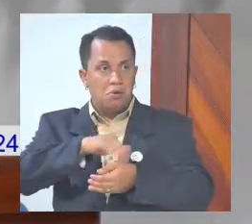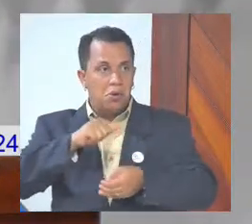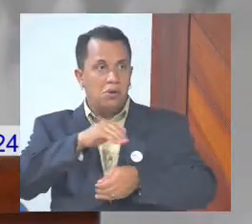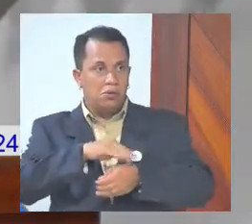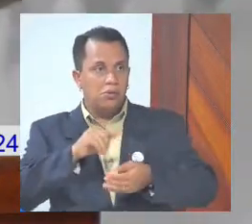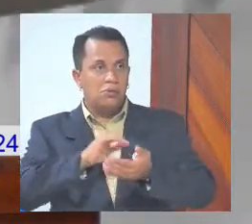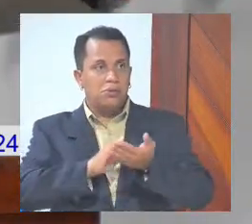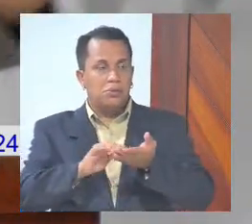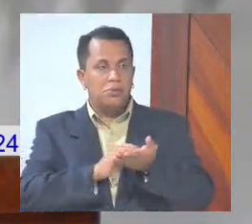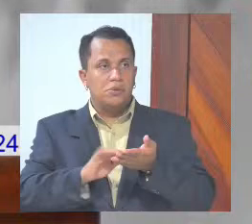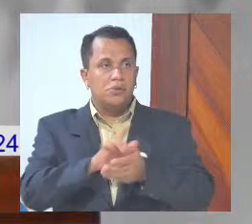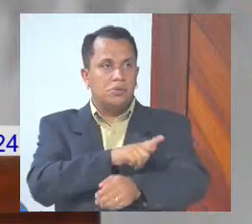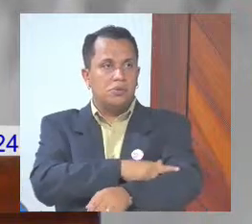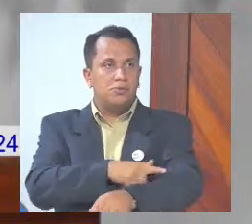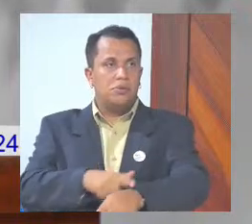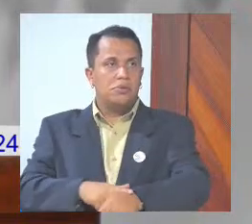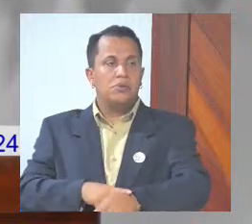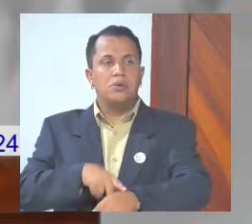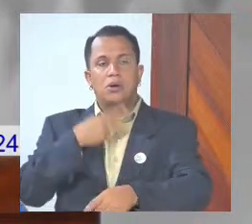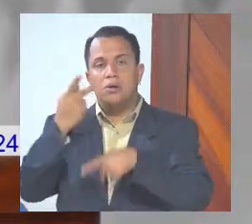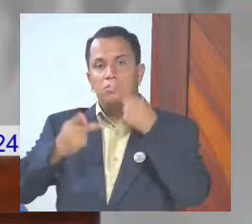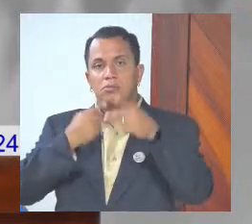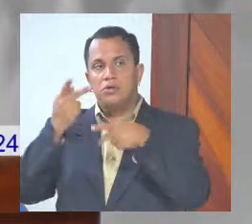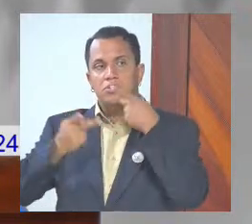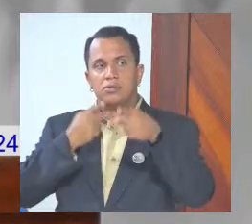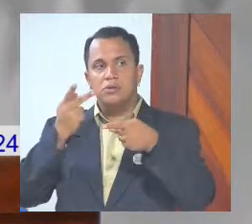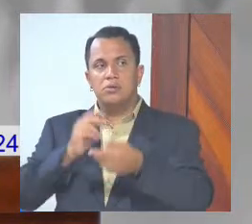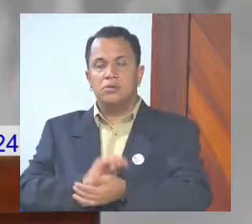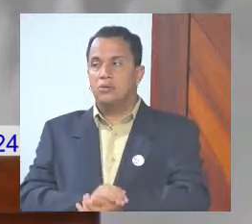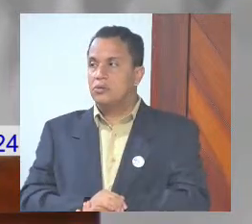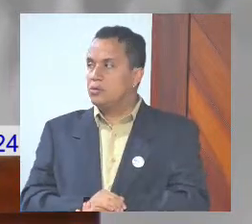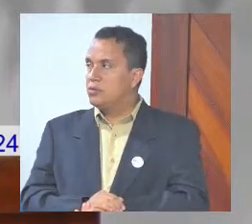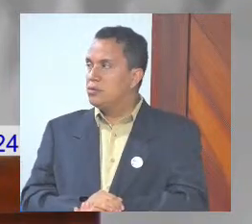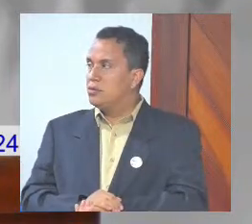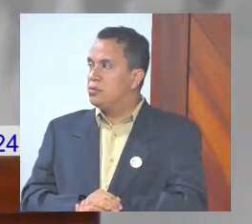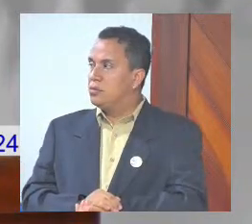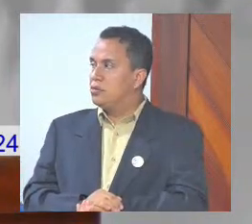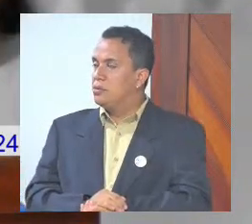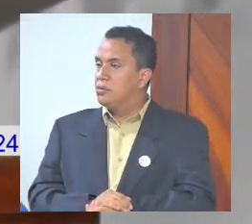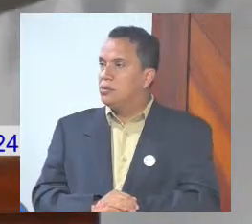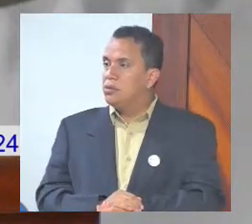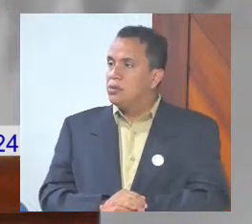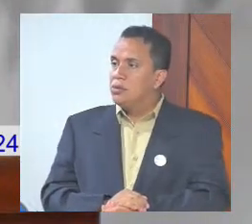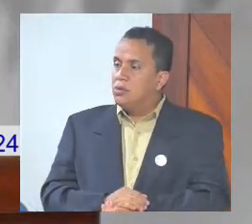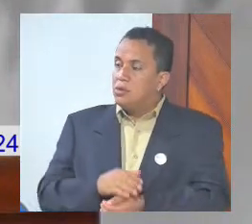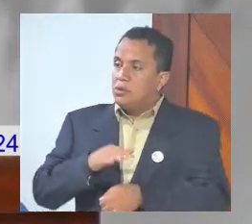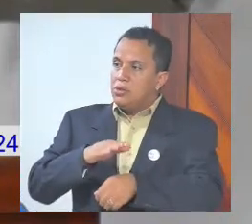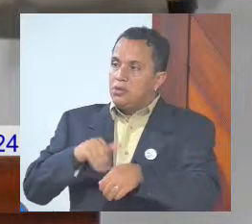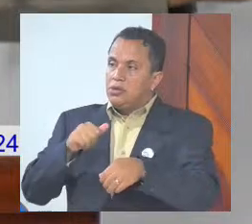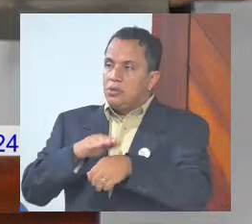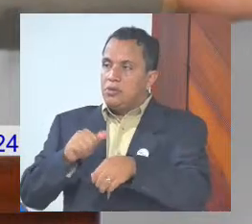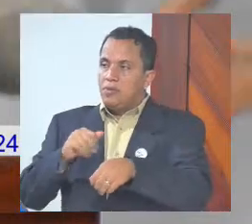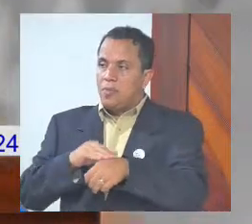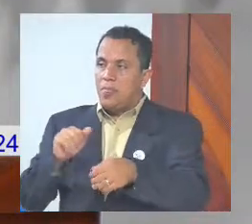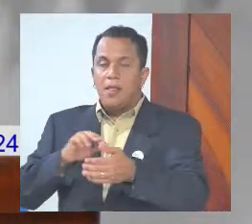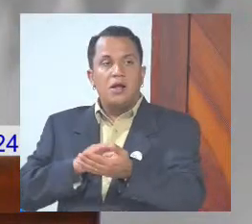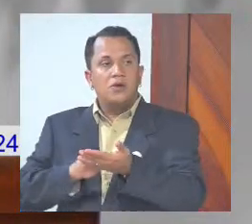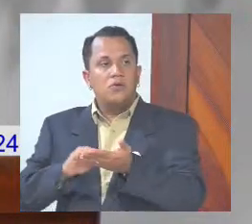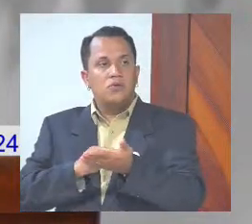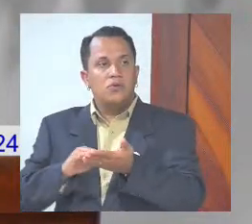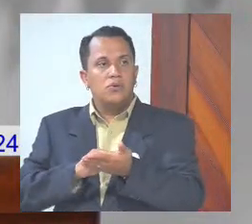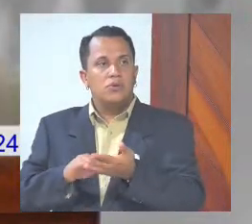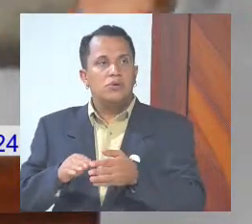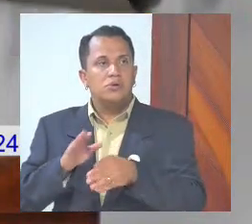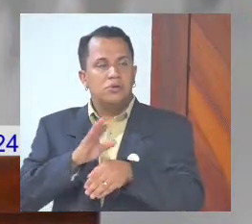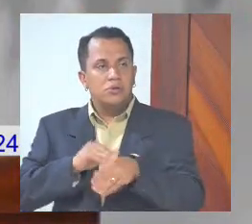no mínimo, para pelo menos ele dar uma satisfação, né? Chamar secretário, não precisa passar para